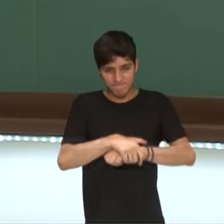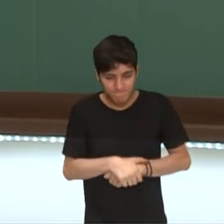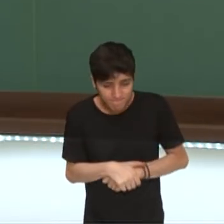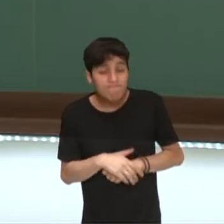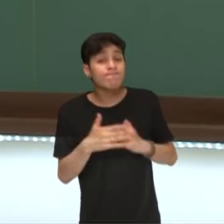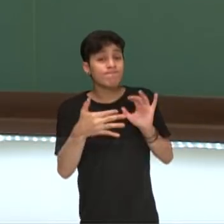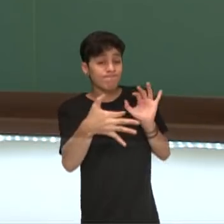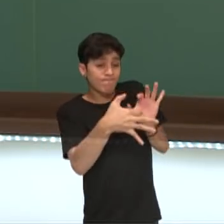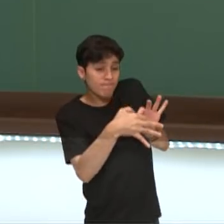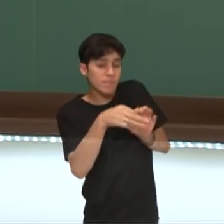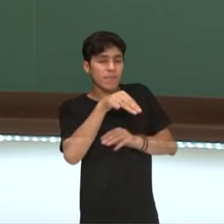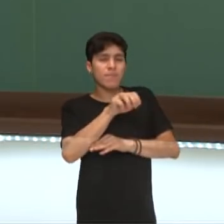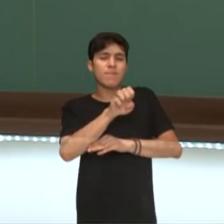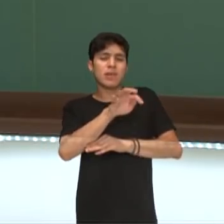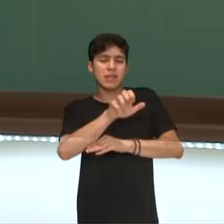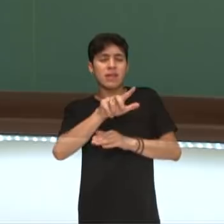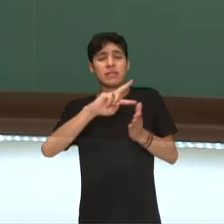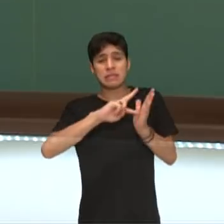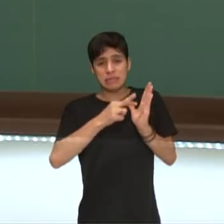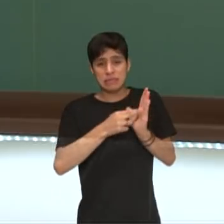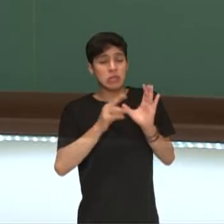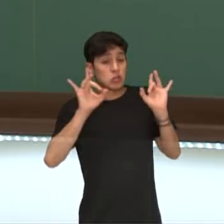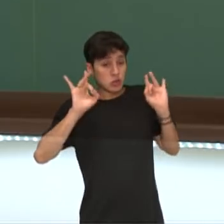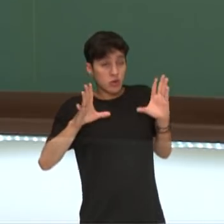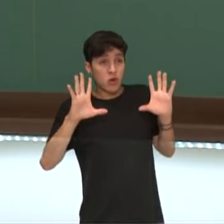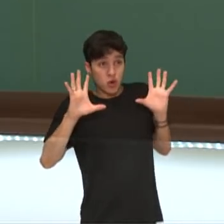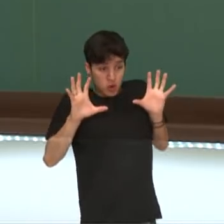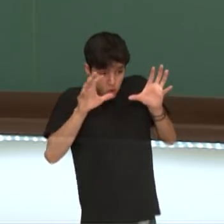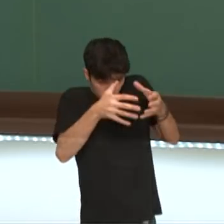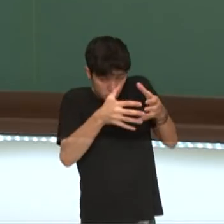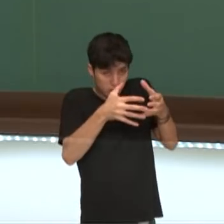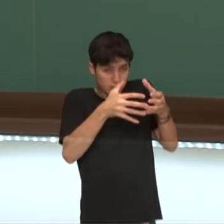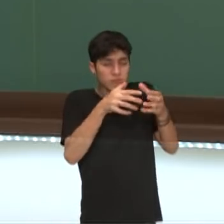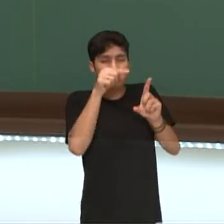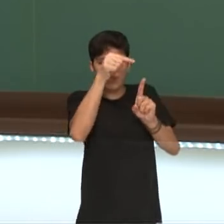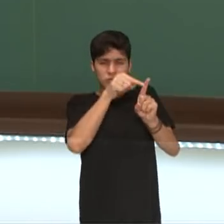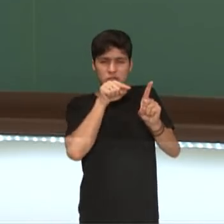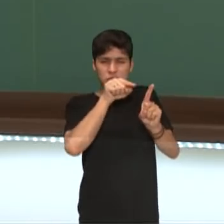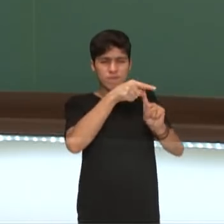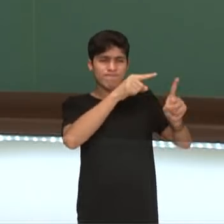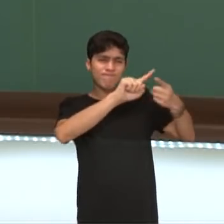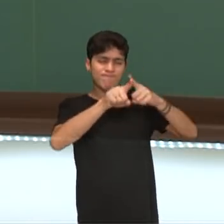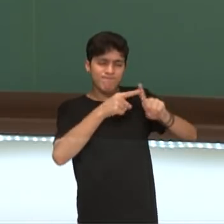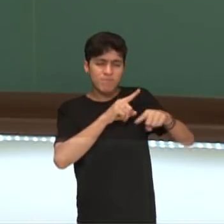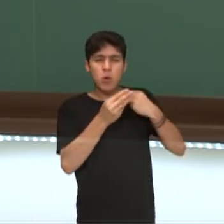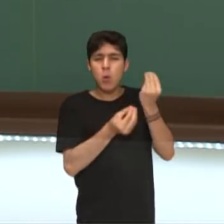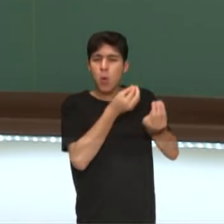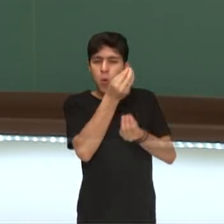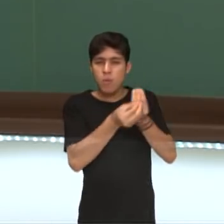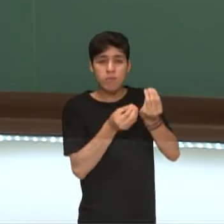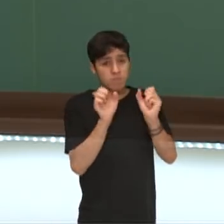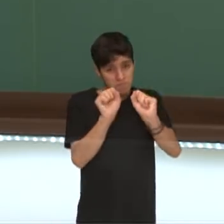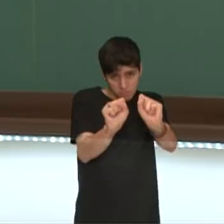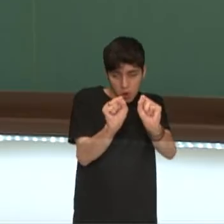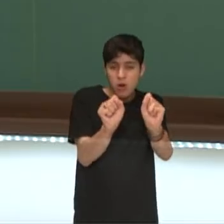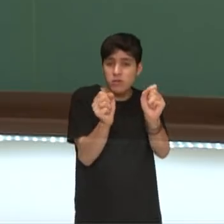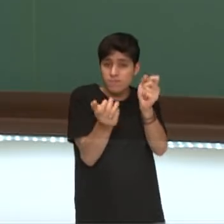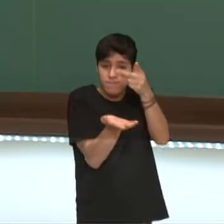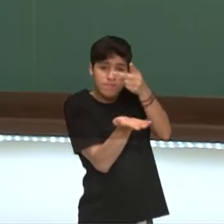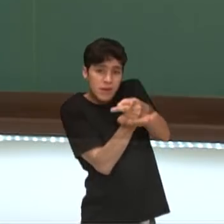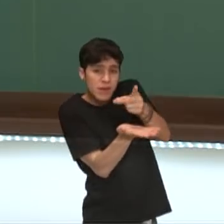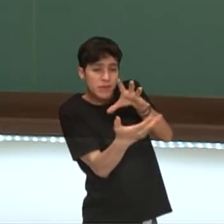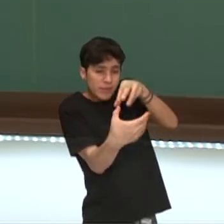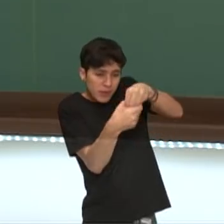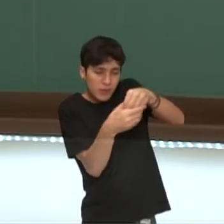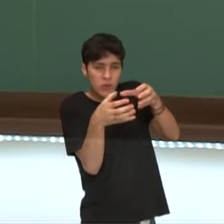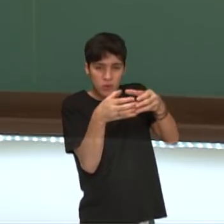ligação metálica, a gente só está falando ligação entre esse tipo de elemento, né? Eles podem ser inclusive do mesmo elemento